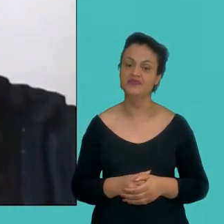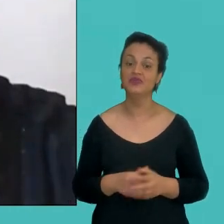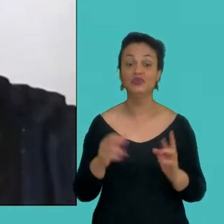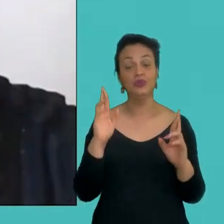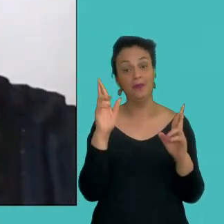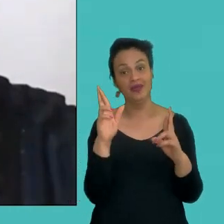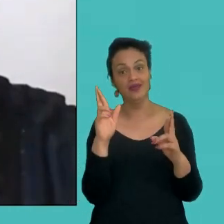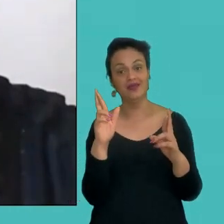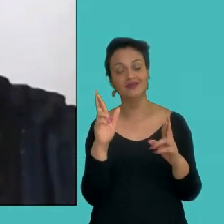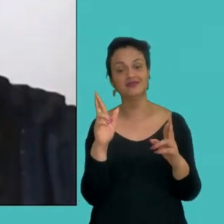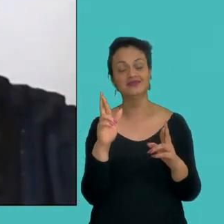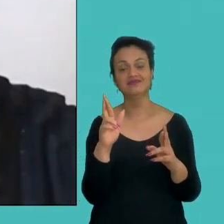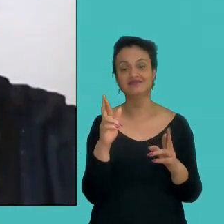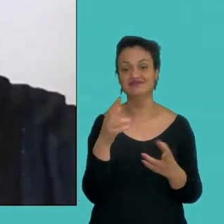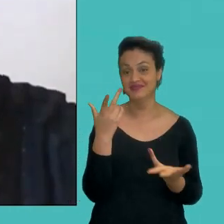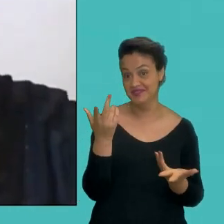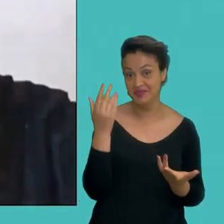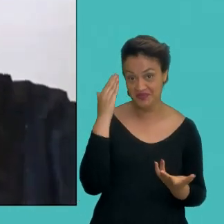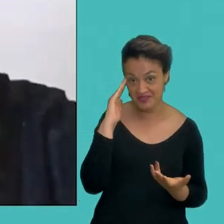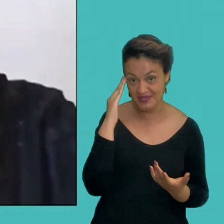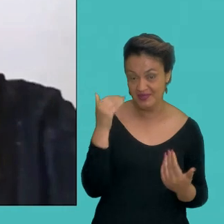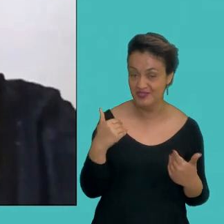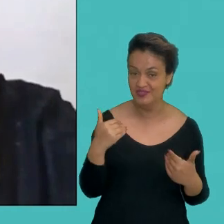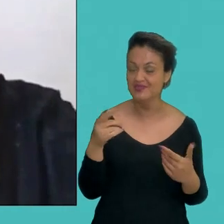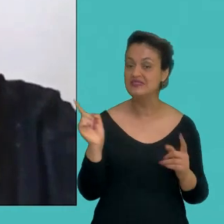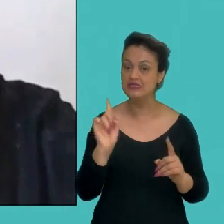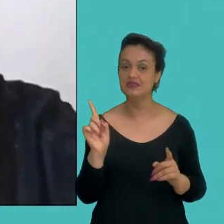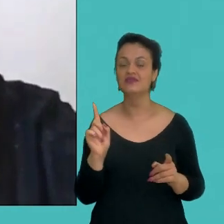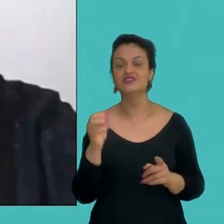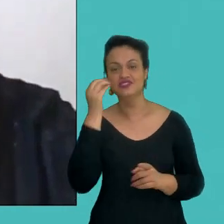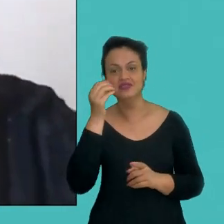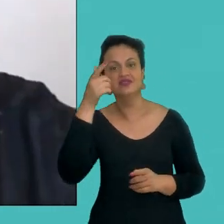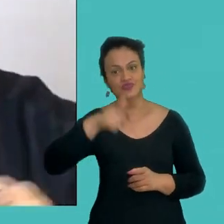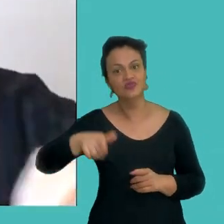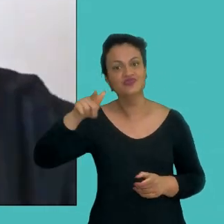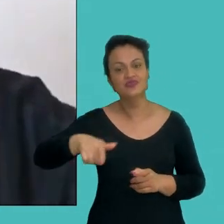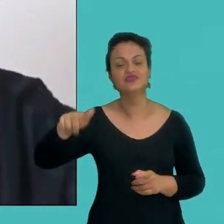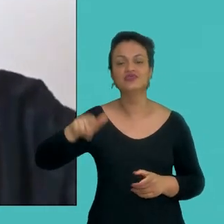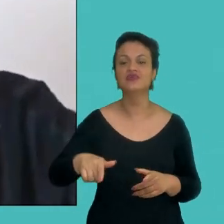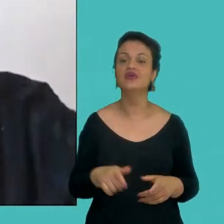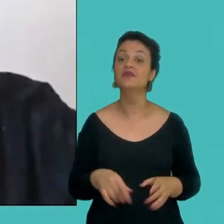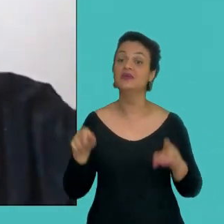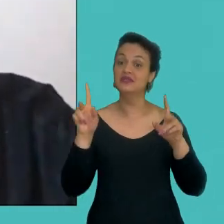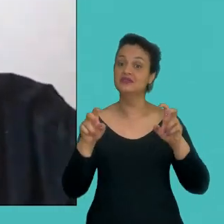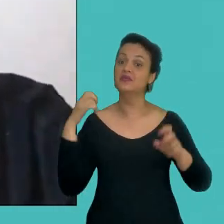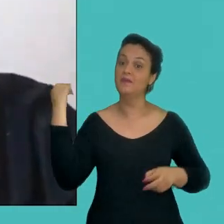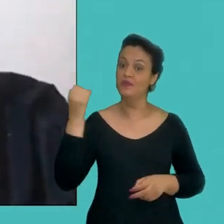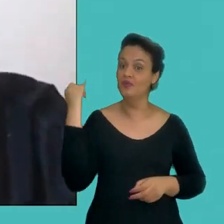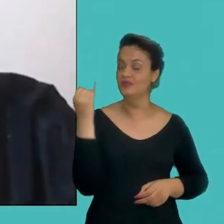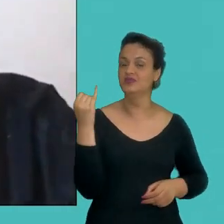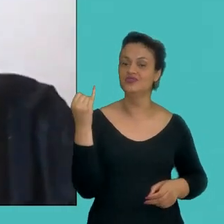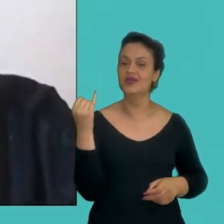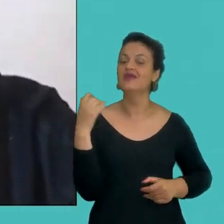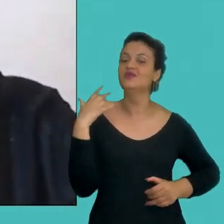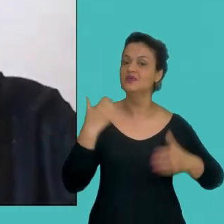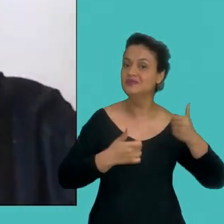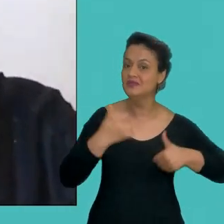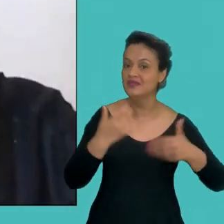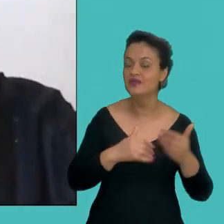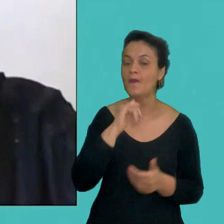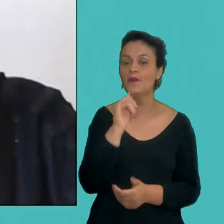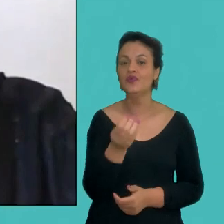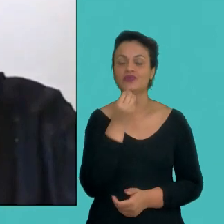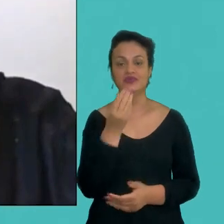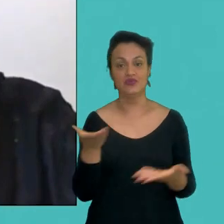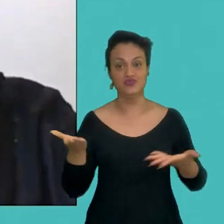prático. Espero que tenha sido uma resposta objetiva, senão vamos de novo ao assunto, porque esse me parece essencial e eu